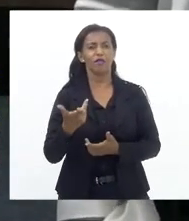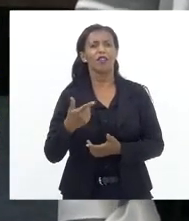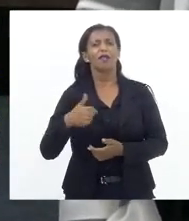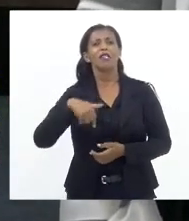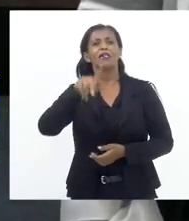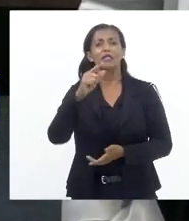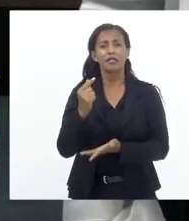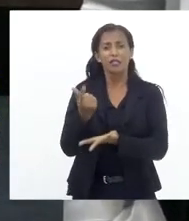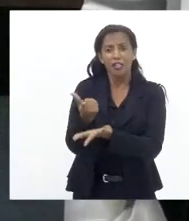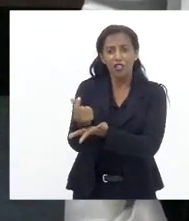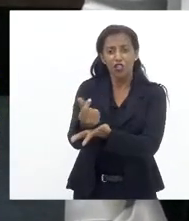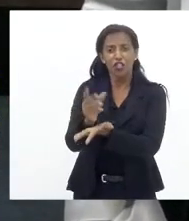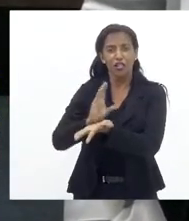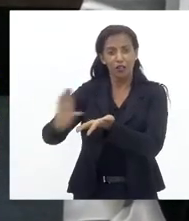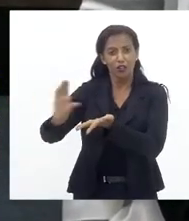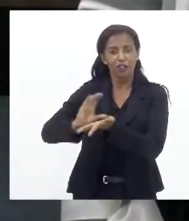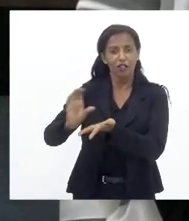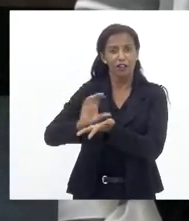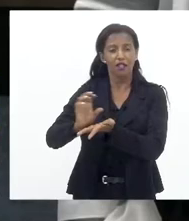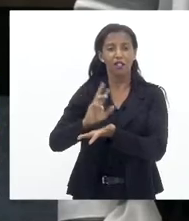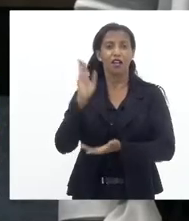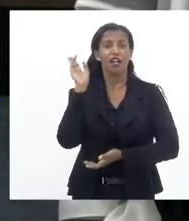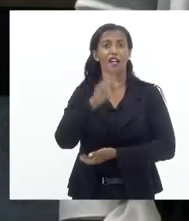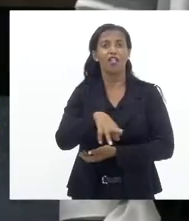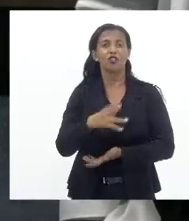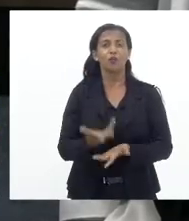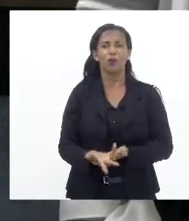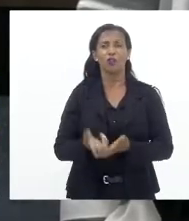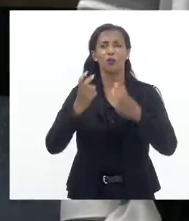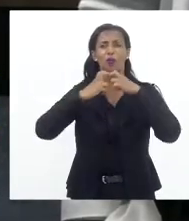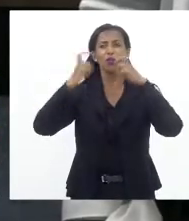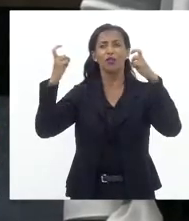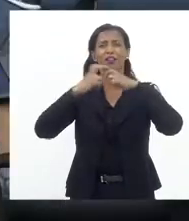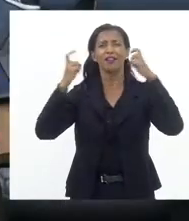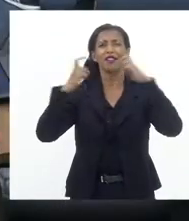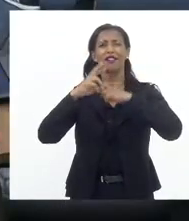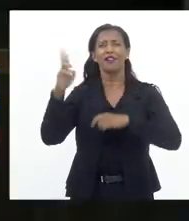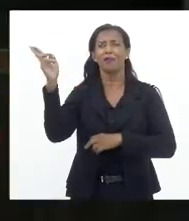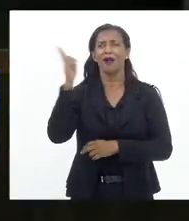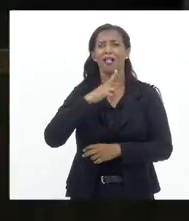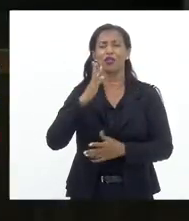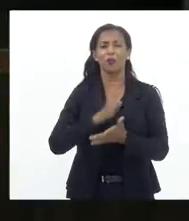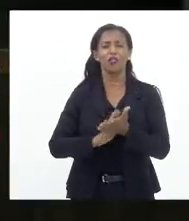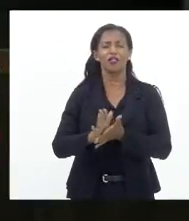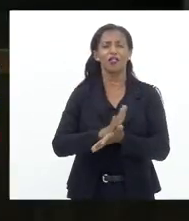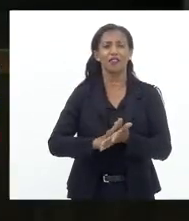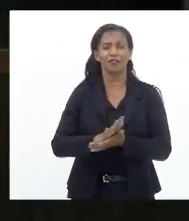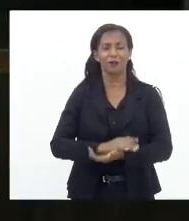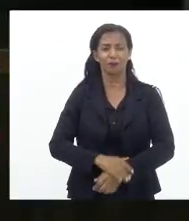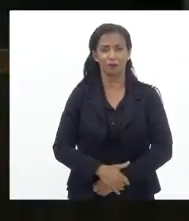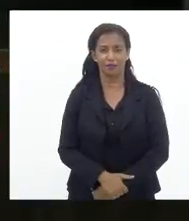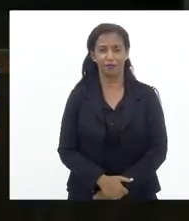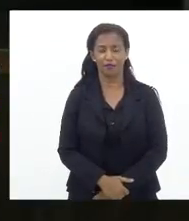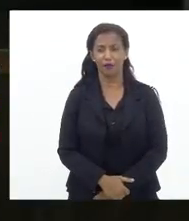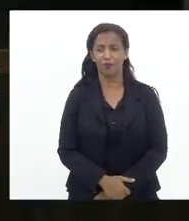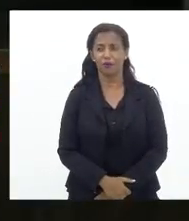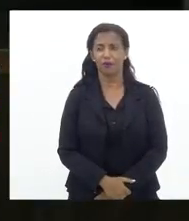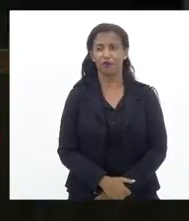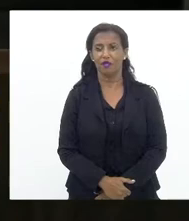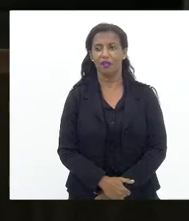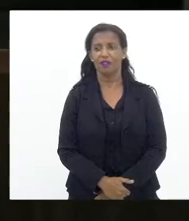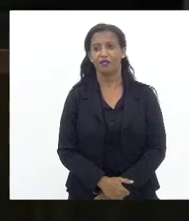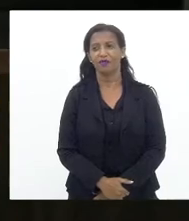se levaram com a pelezinha nessa negociação resposta não vem até hoje muita gritaria mas nenhuma resposta ele tá da Mata seguida poubel e Flávio